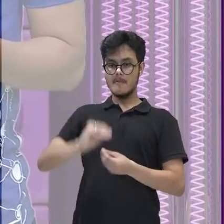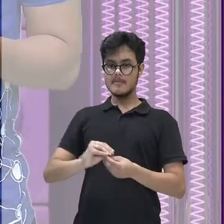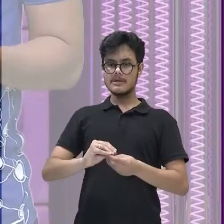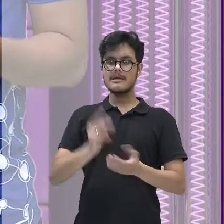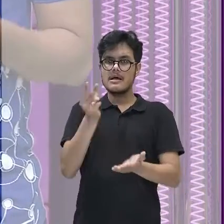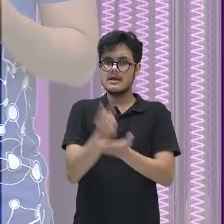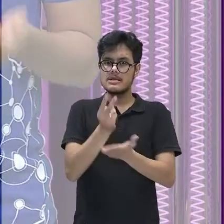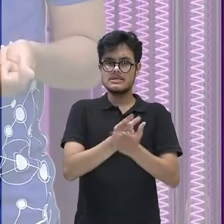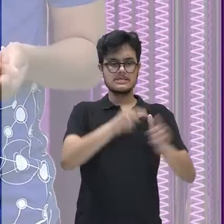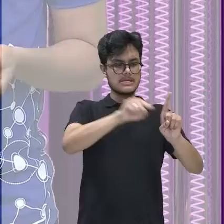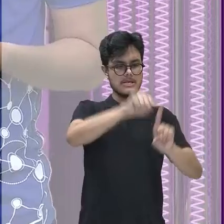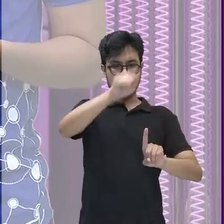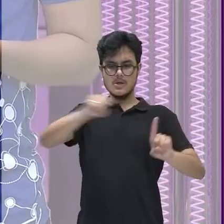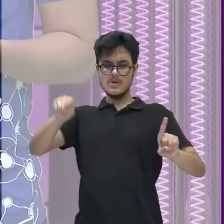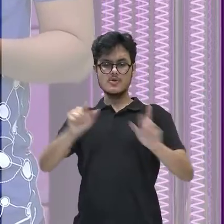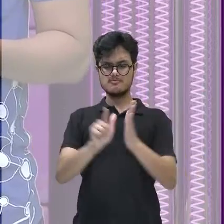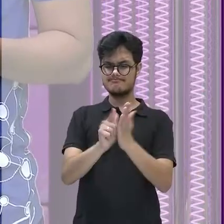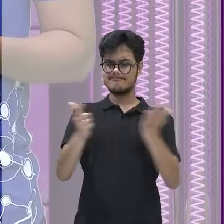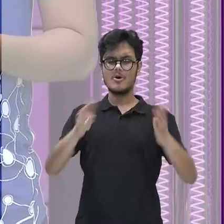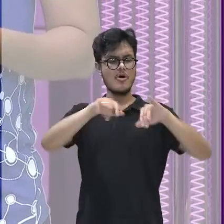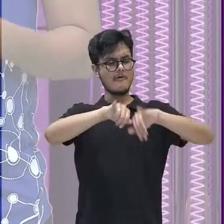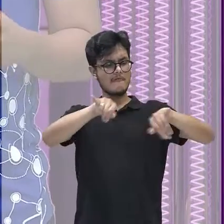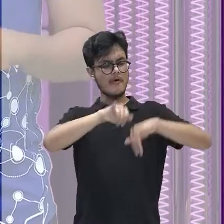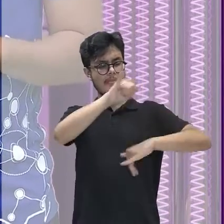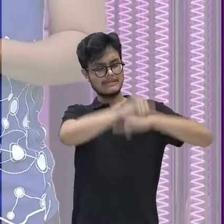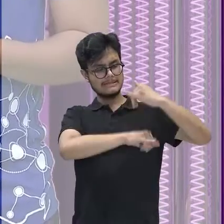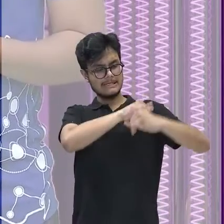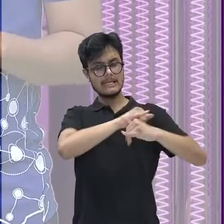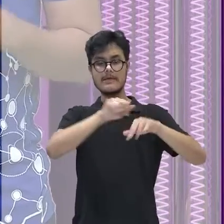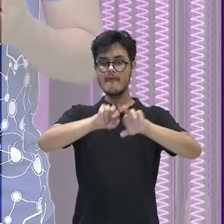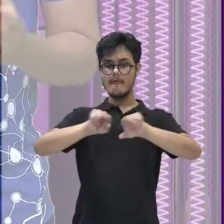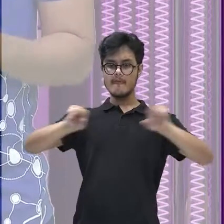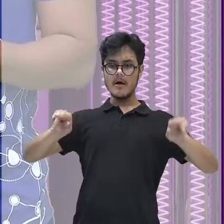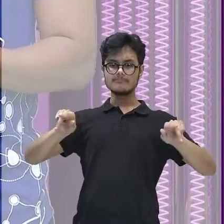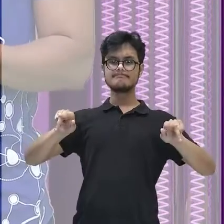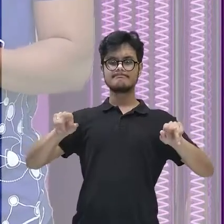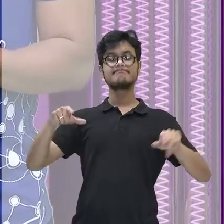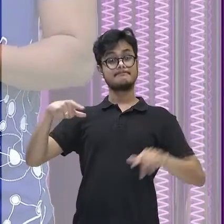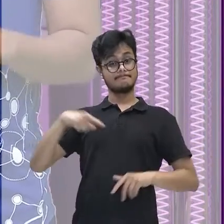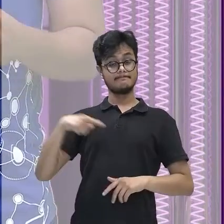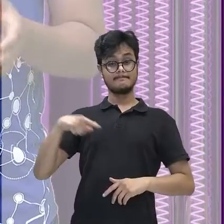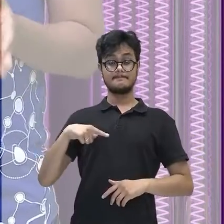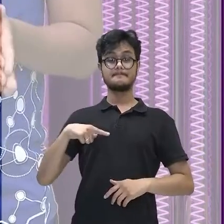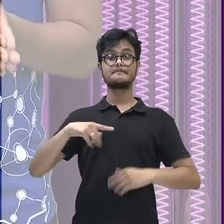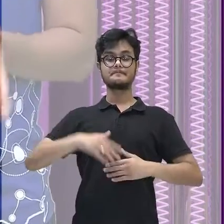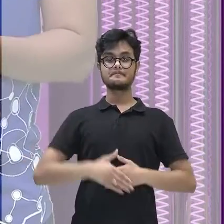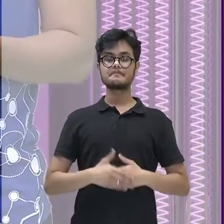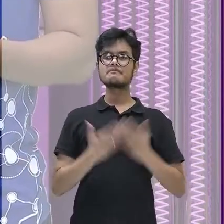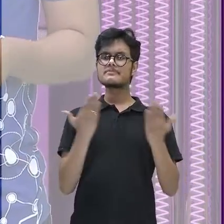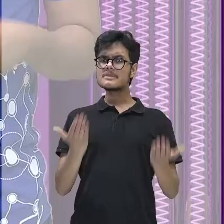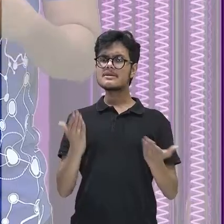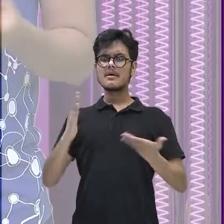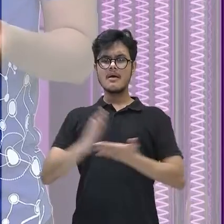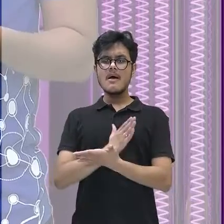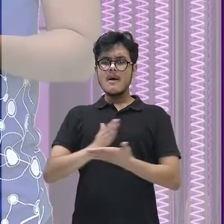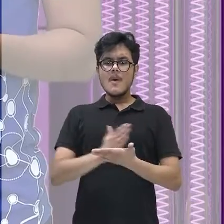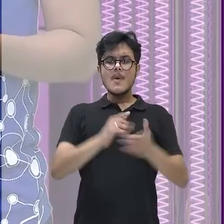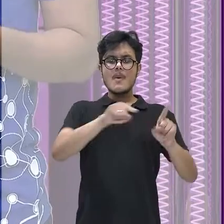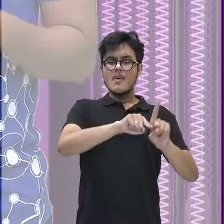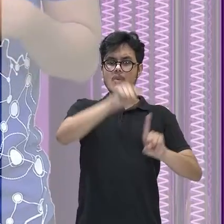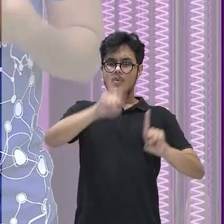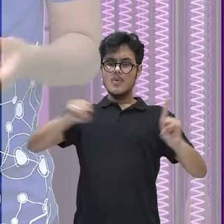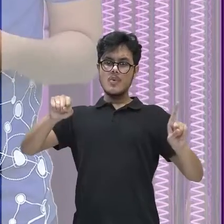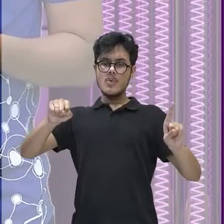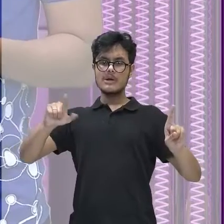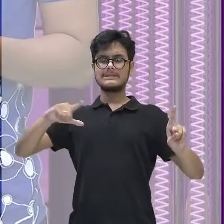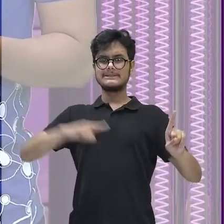gráficos em jornais, revistas, propagandas e em todas as formas de mídia. Muitos desses gráficos contêm elementos